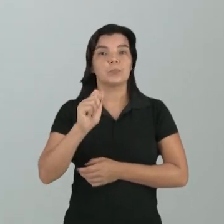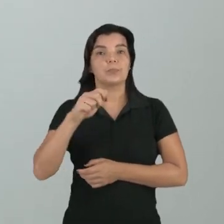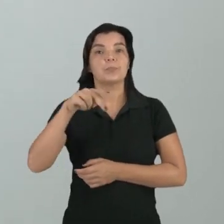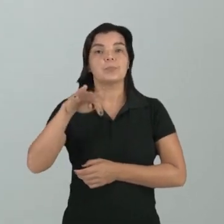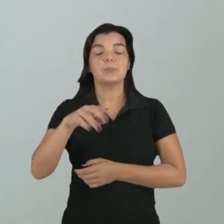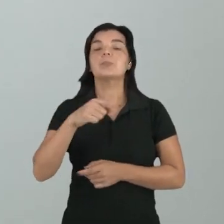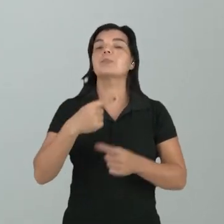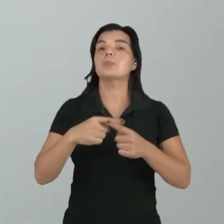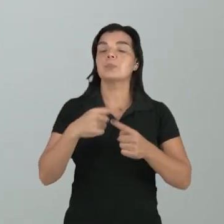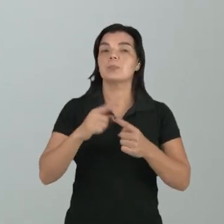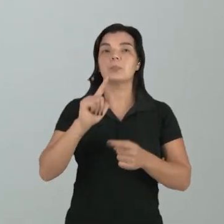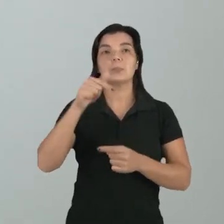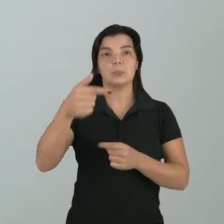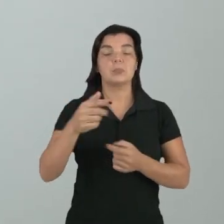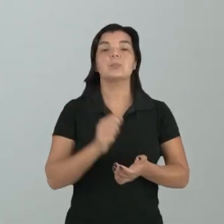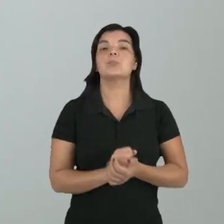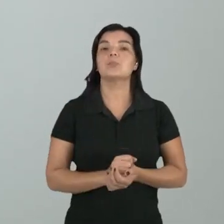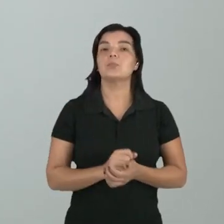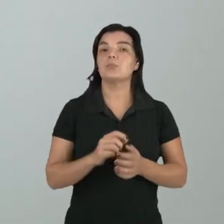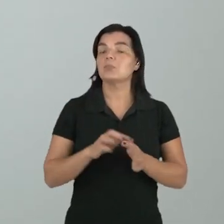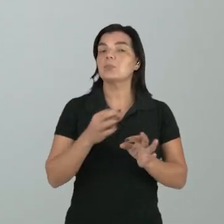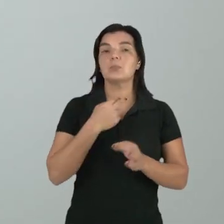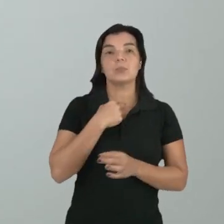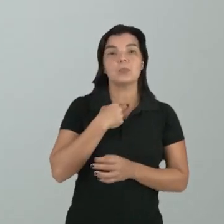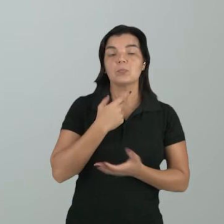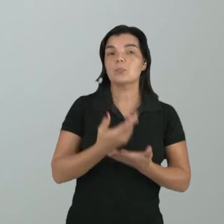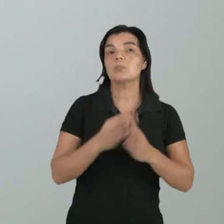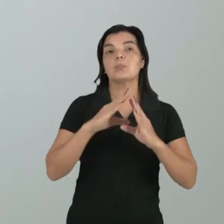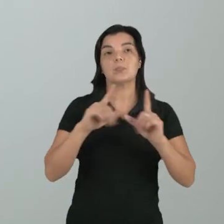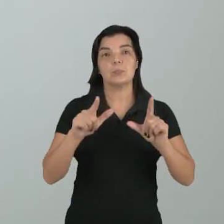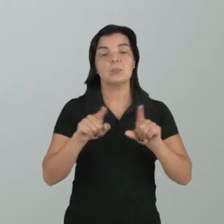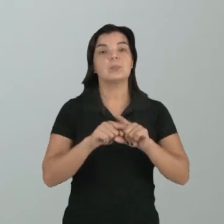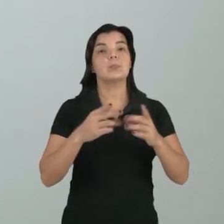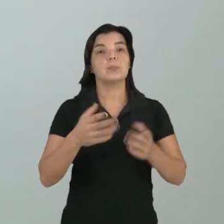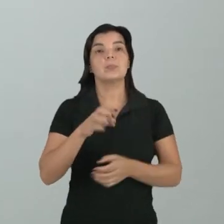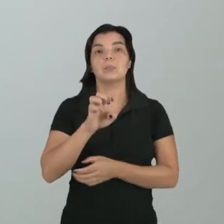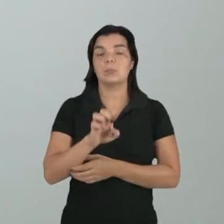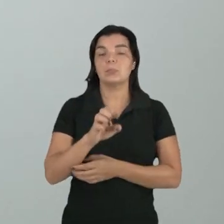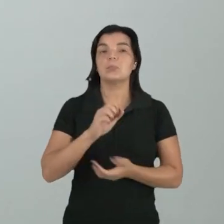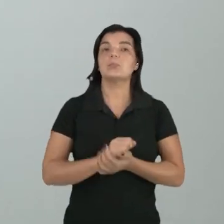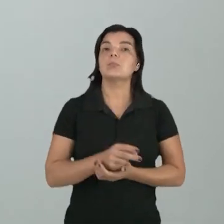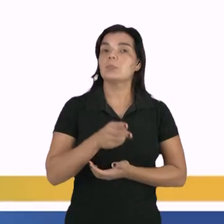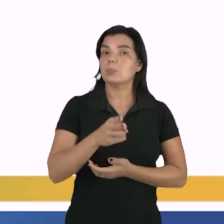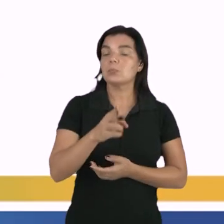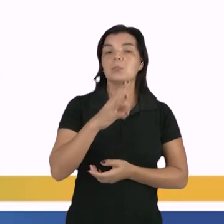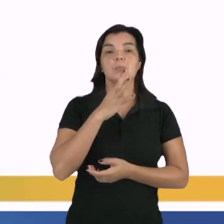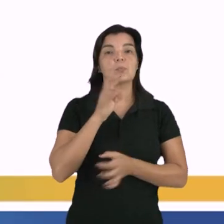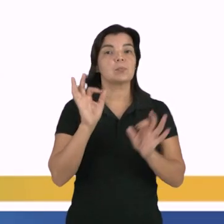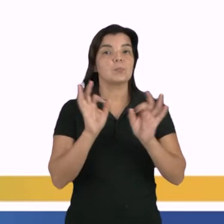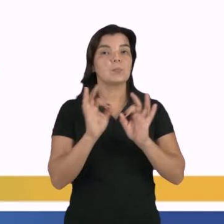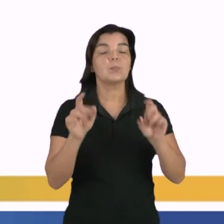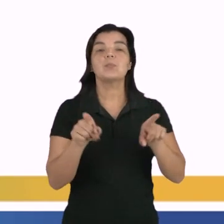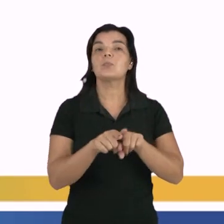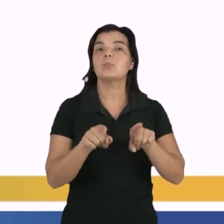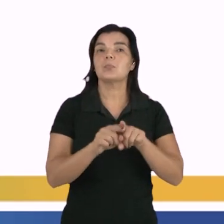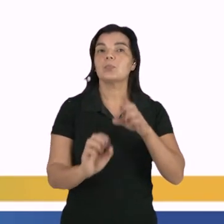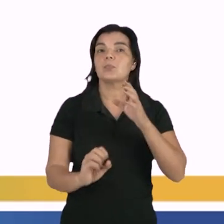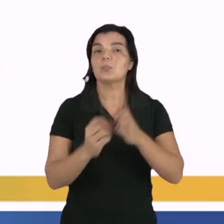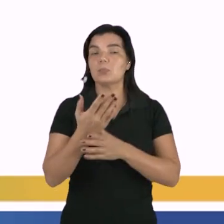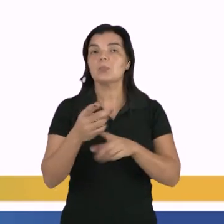Kant. Porque as outras alternativas são absurdas, o que é claro e evidente é a E, mesmo sem conhecendo